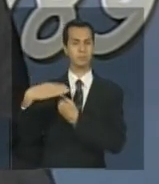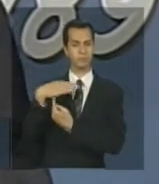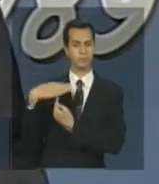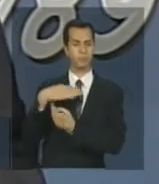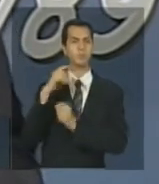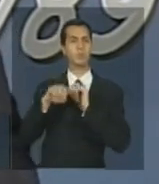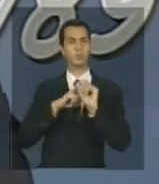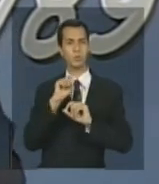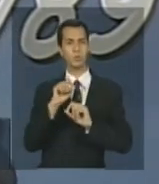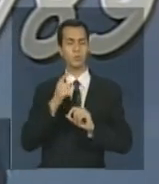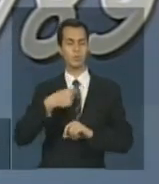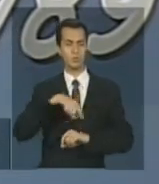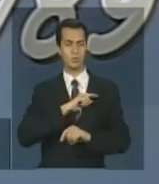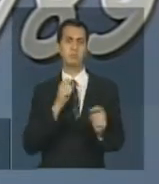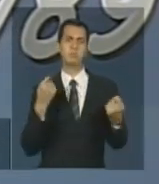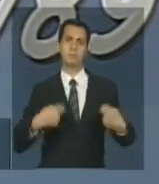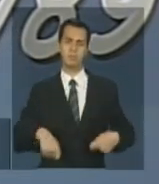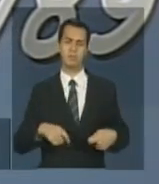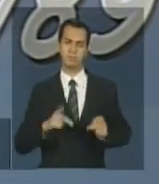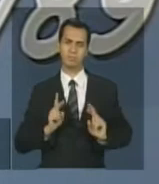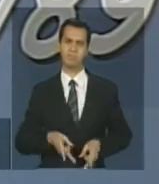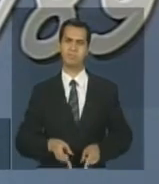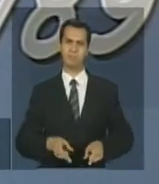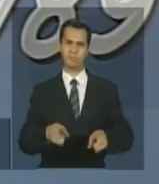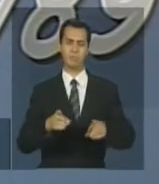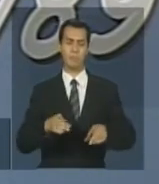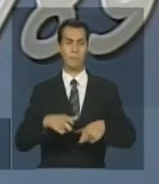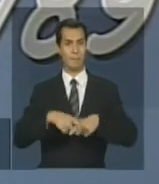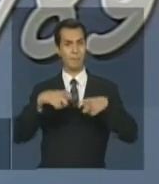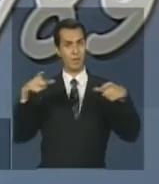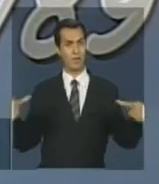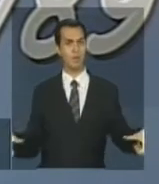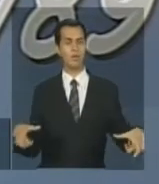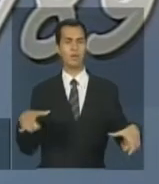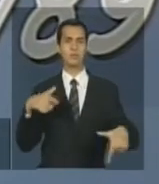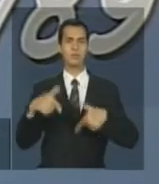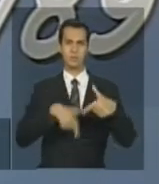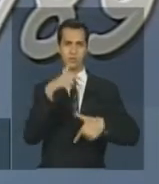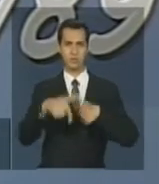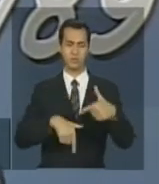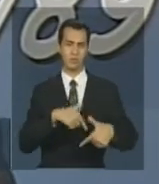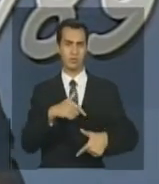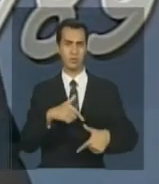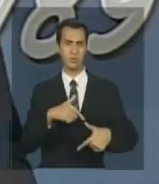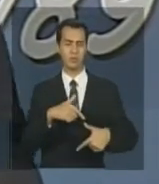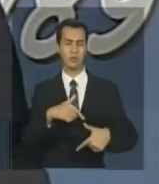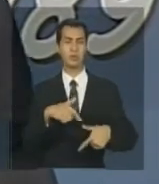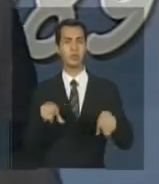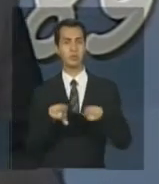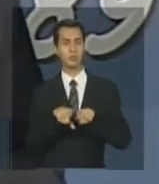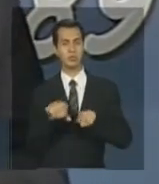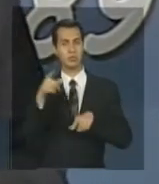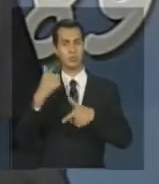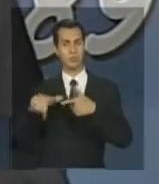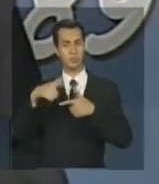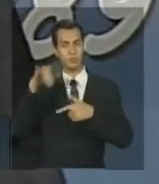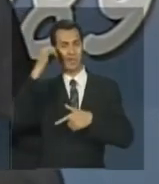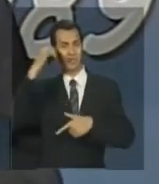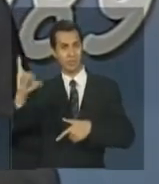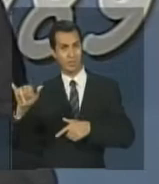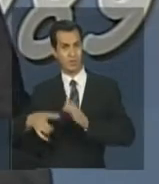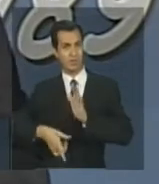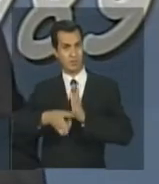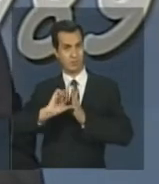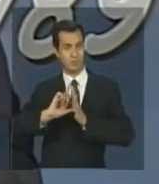cada vez mais a gente possa ampliar os investimentos em prevenção e em melhoria